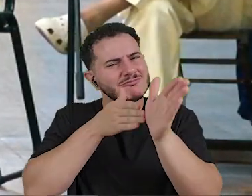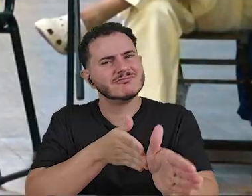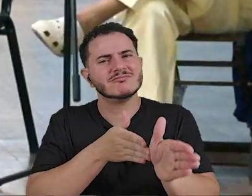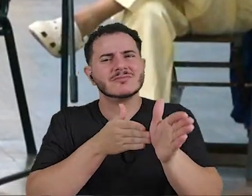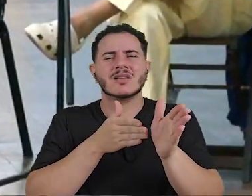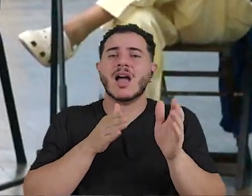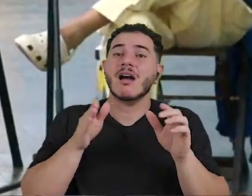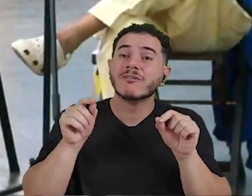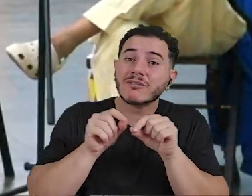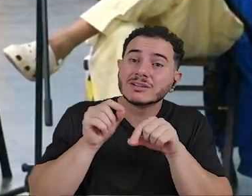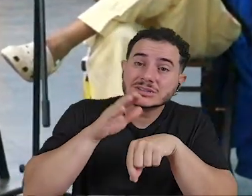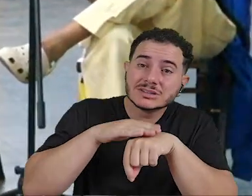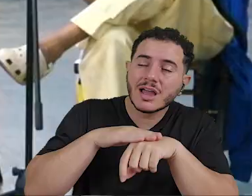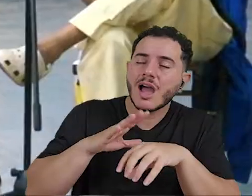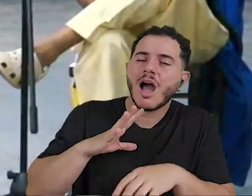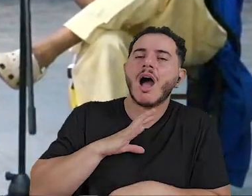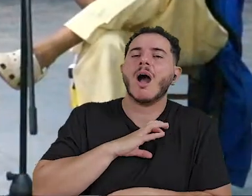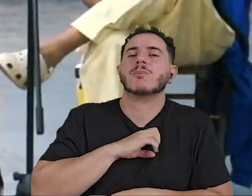fazendo tudo por amor.